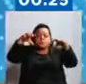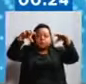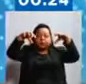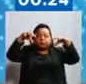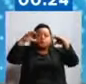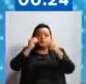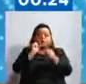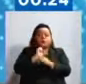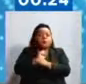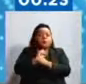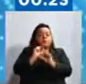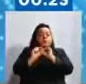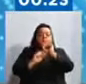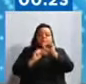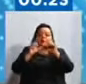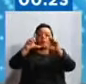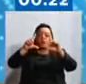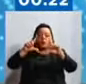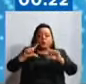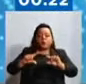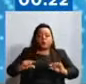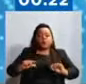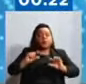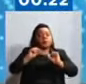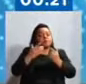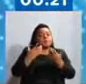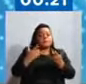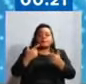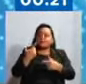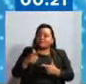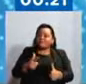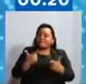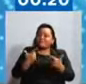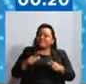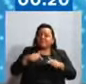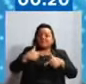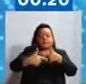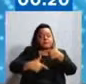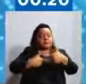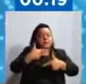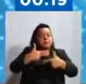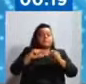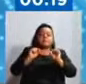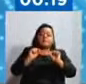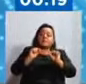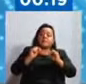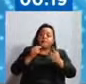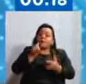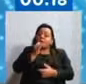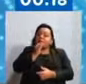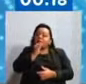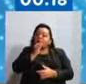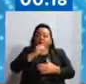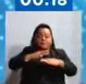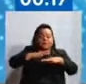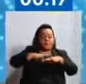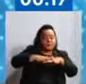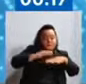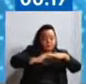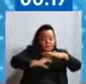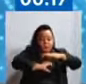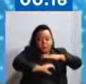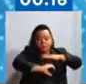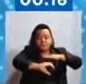Isso é porque nós não temos serviço da macro-drenagem. E as galerias, principalmente nas transversias das ruas,